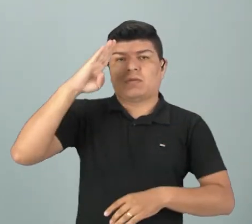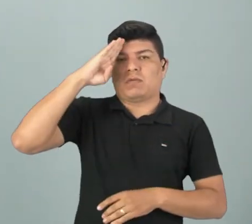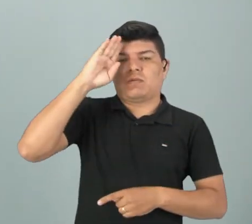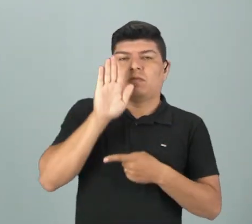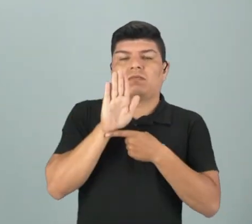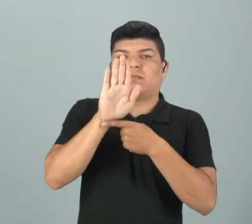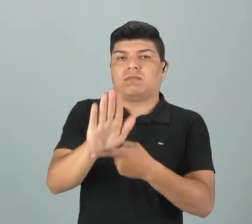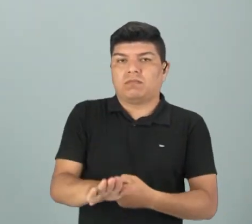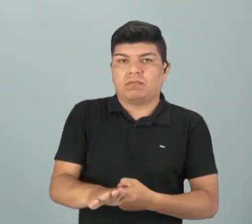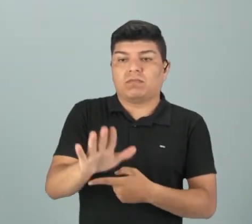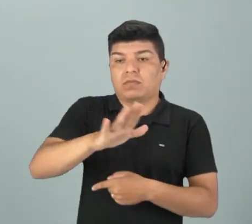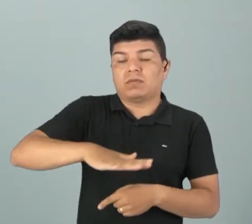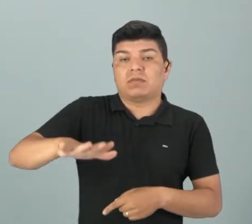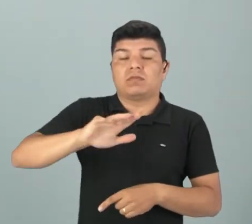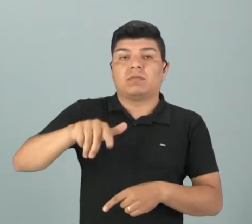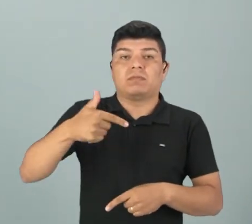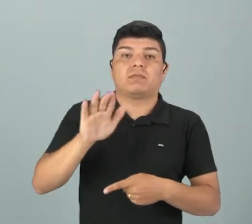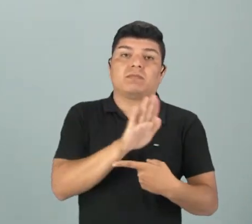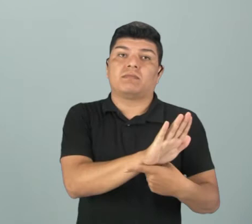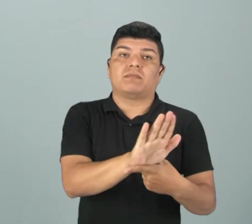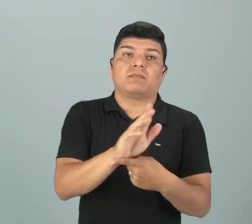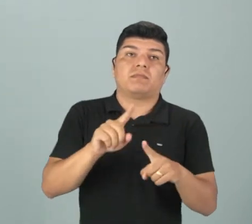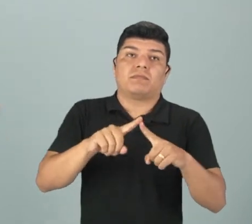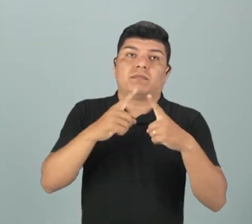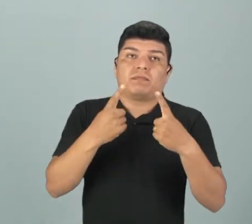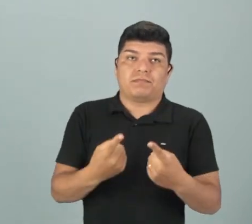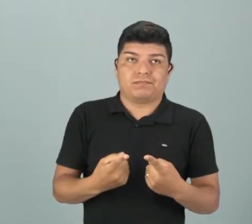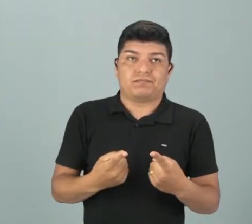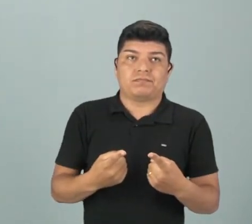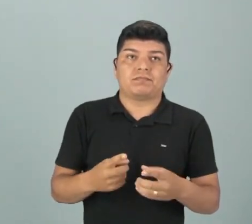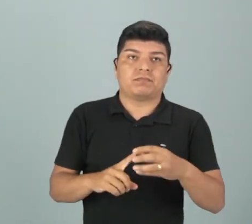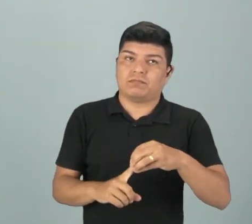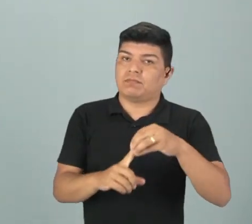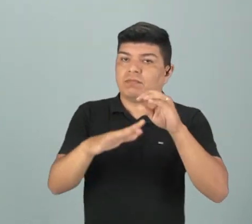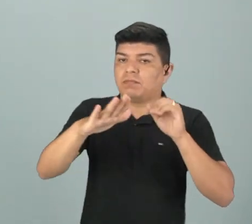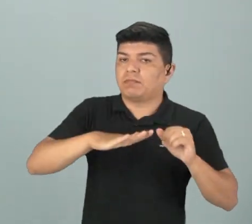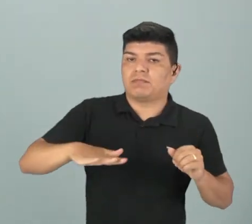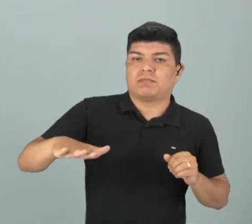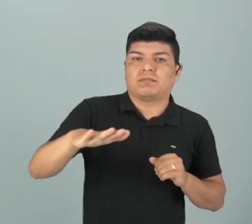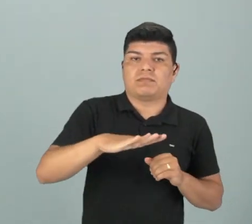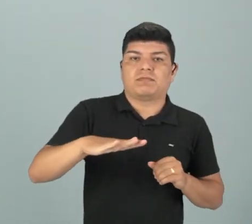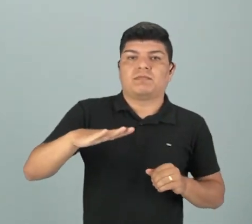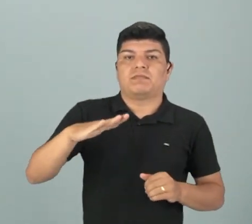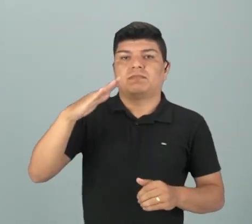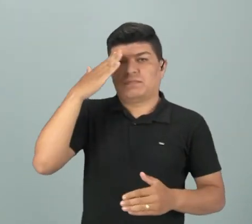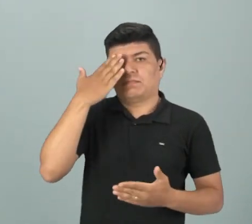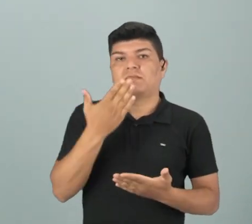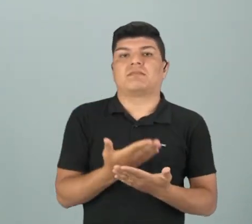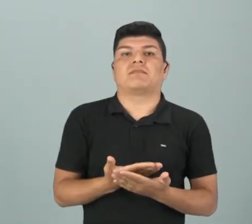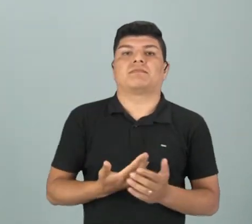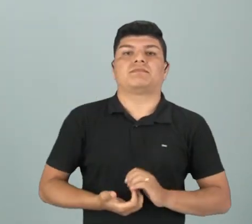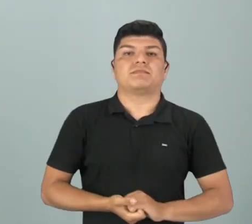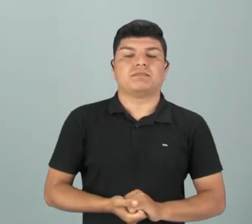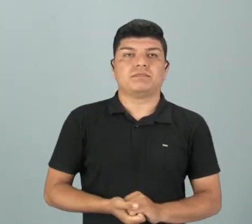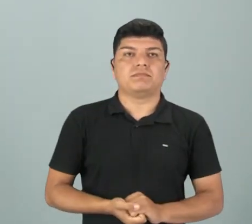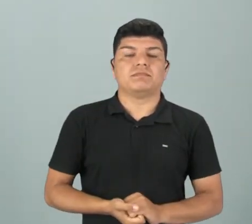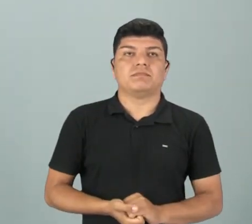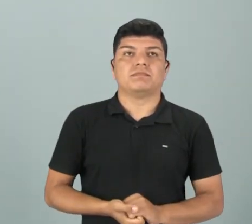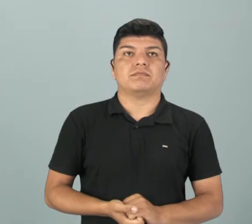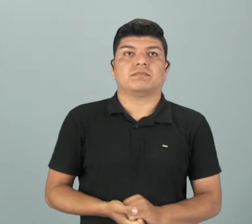ajudava, o nacionalismo ajudava mais ainda e o autoritarismo era baseado no que eles se pregavam a fazer,